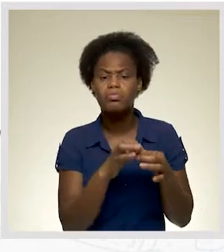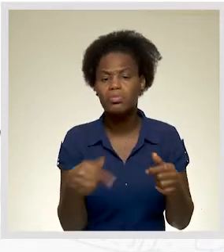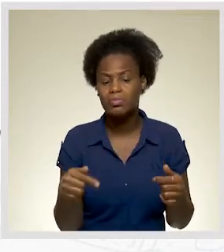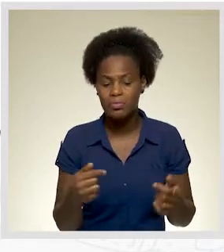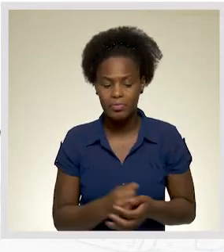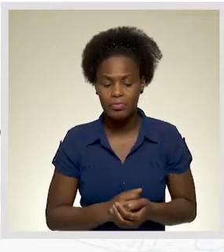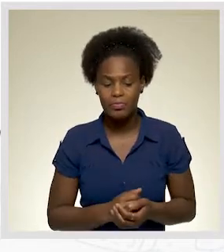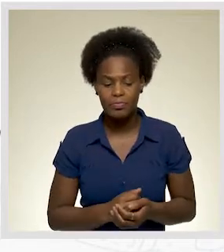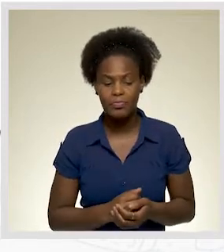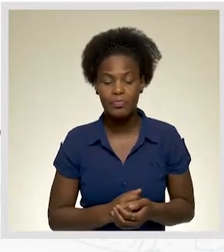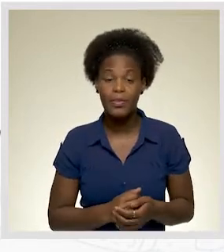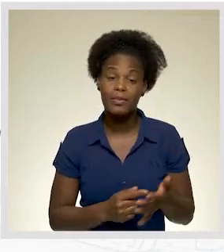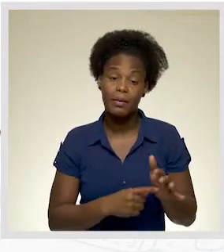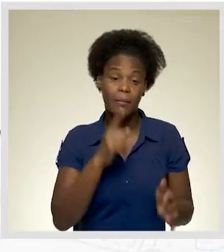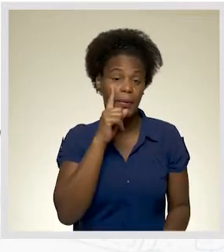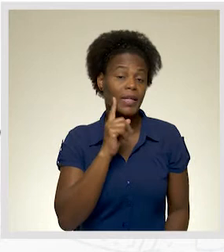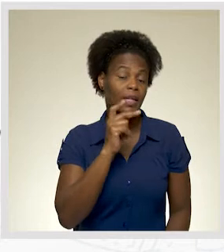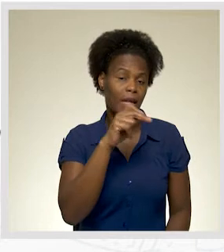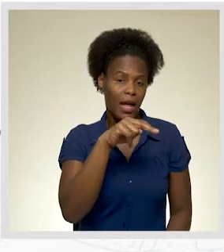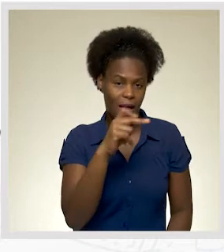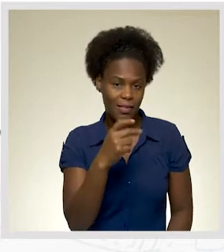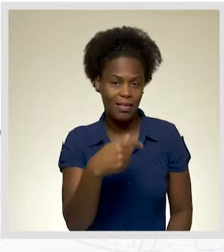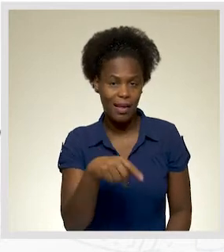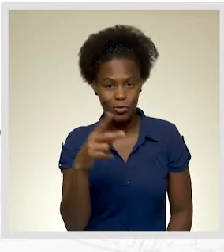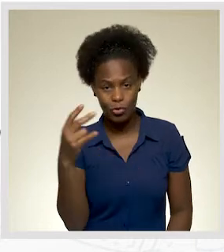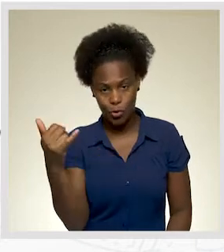A Ana tem 2 balões.